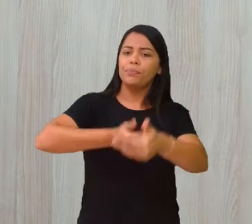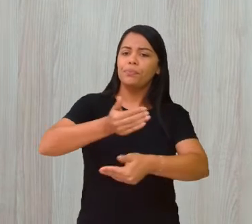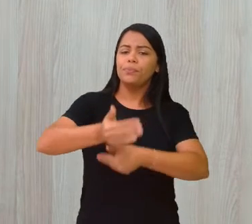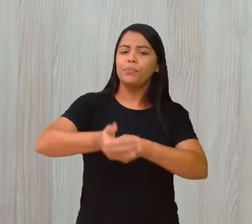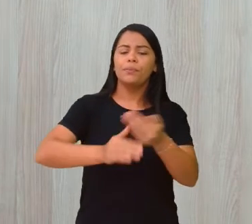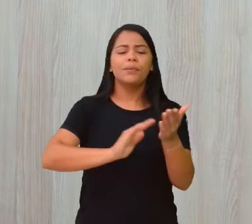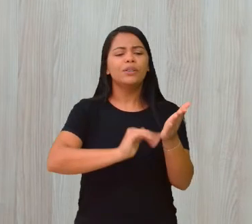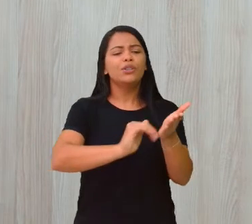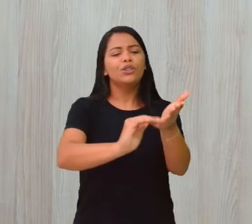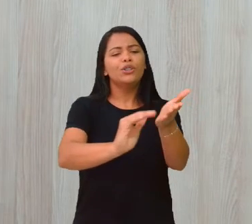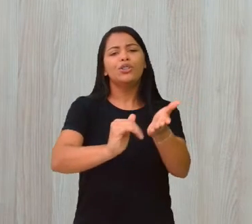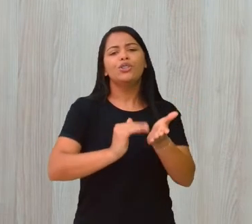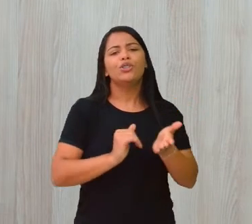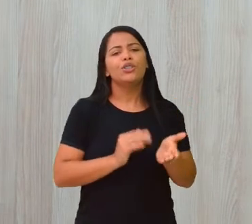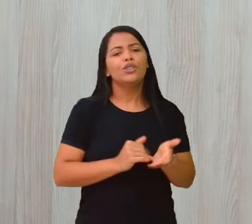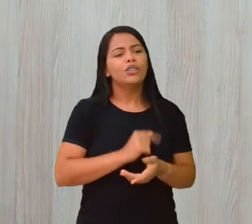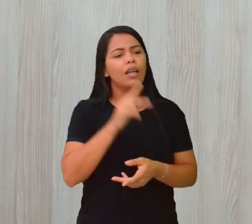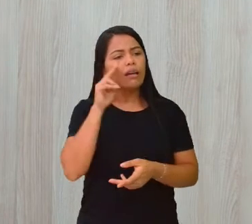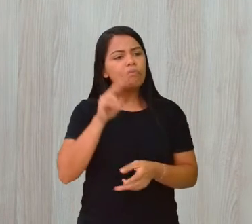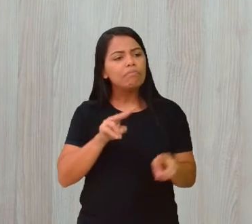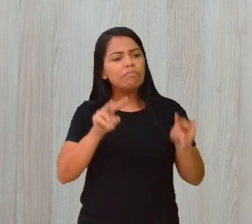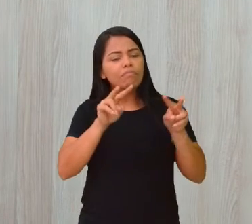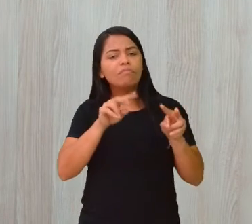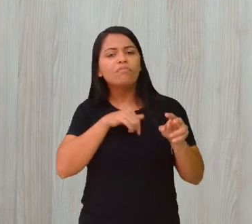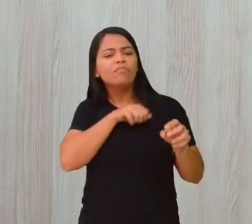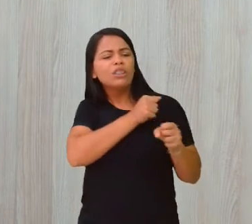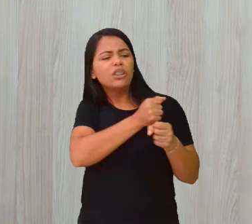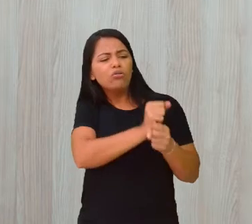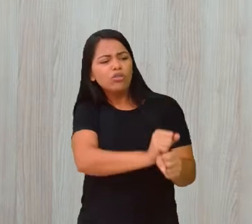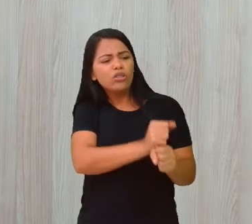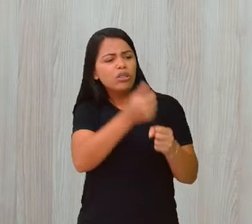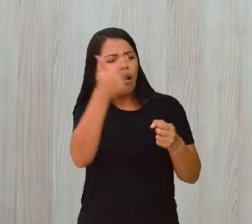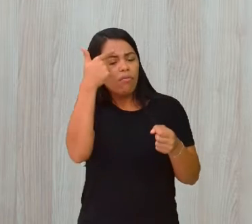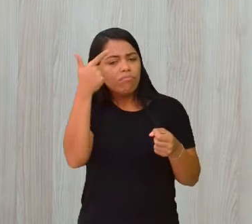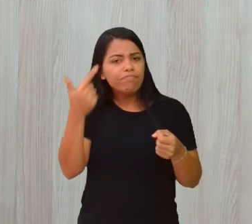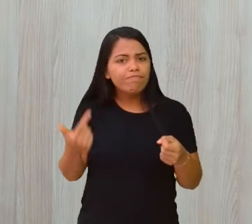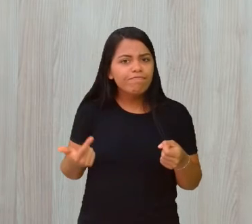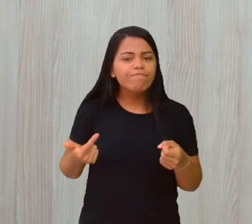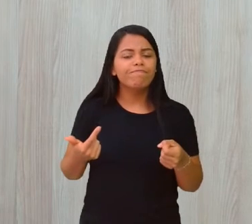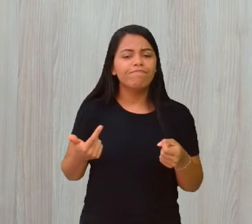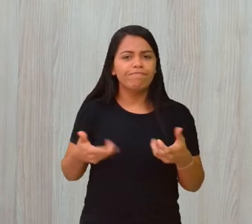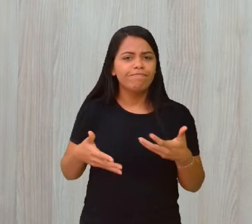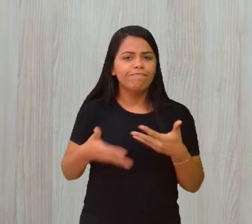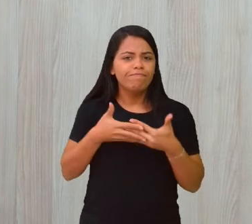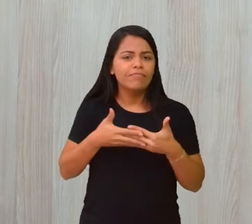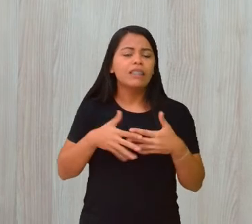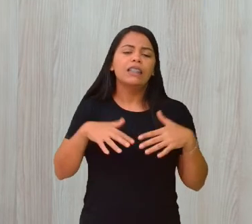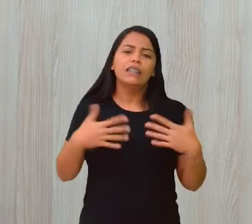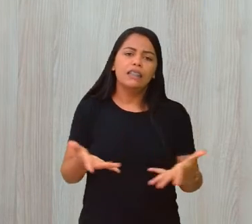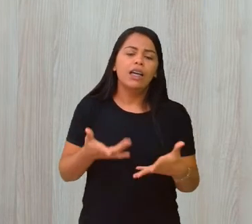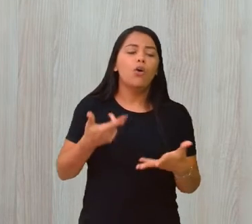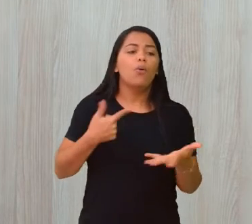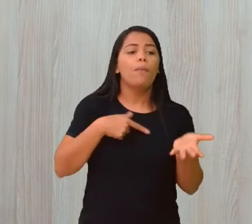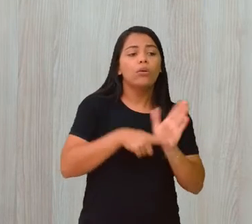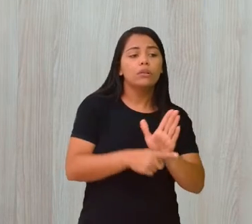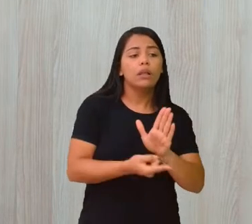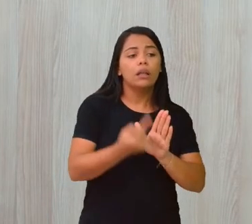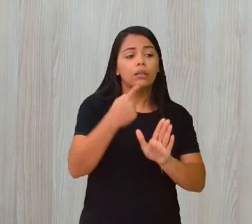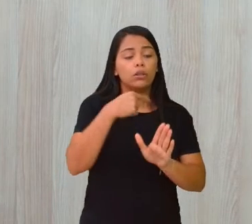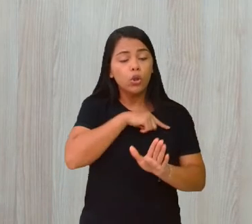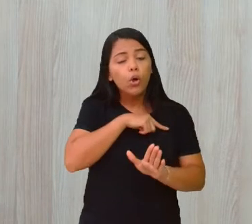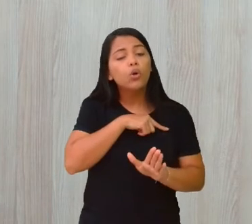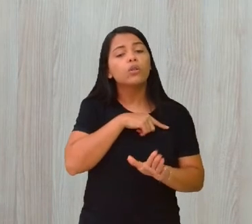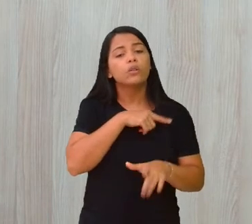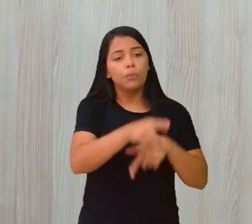tirar mesmo essa visão, né, colonizadora, descolonizar, trazer as nossas raízes, trazer essa